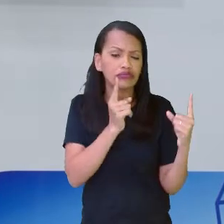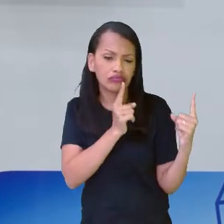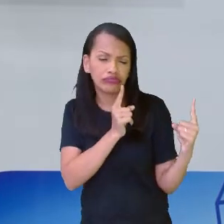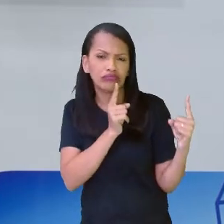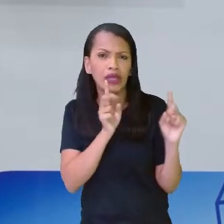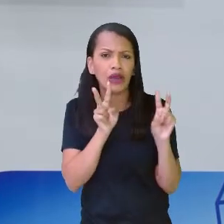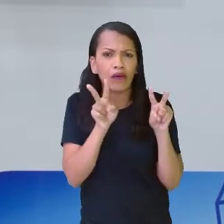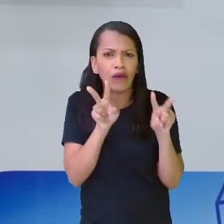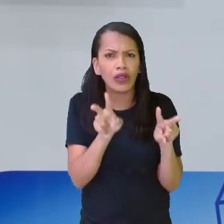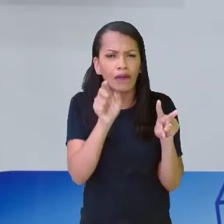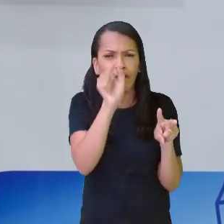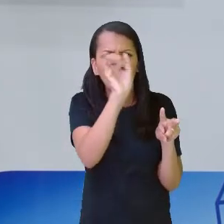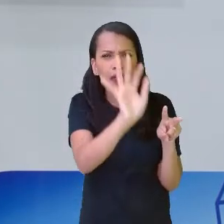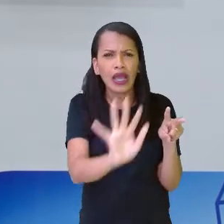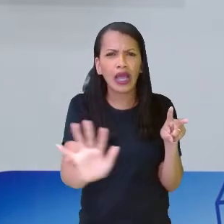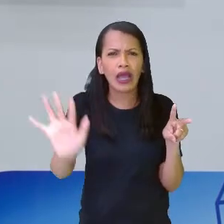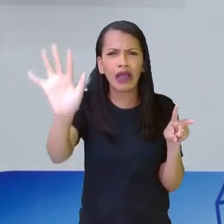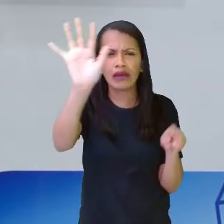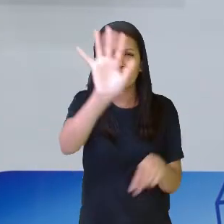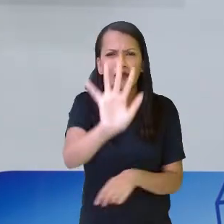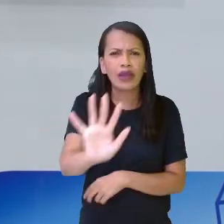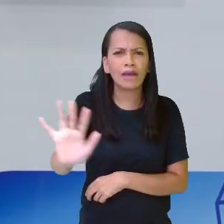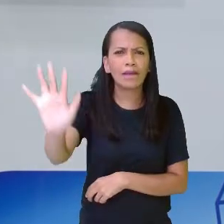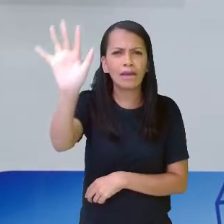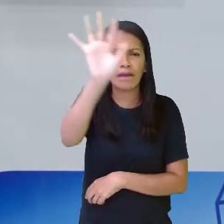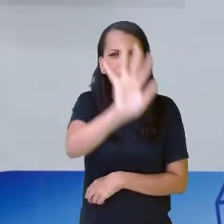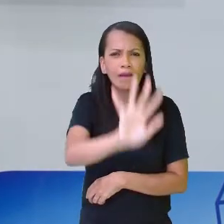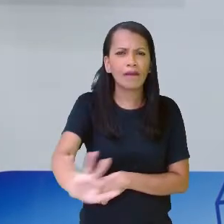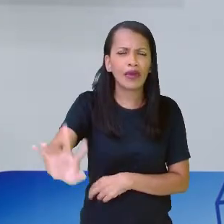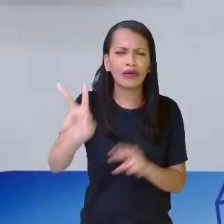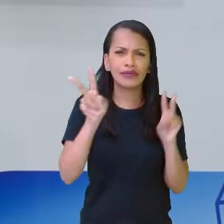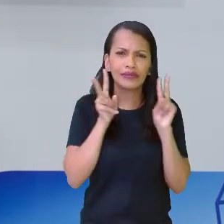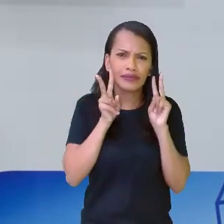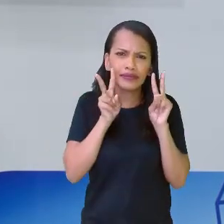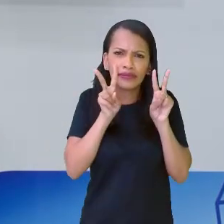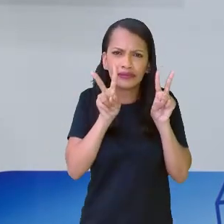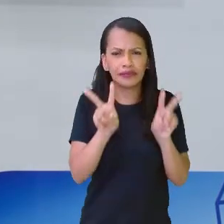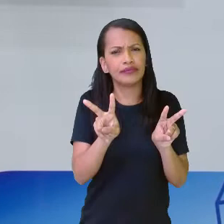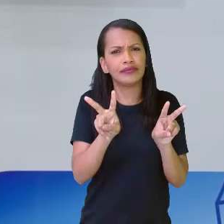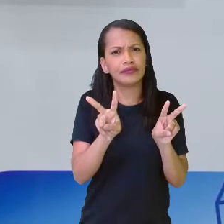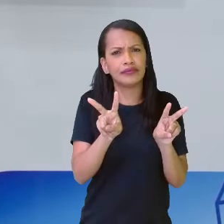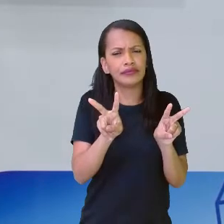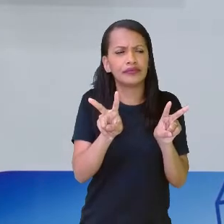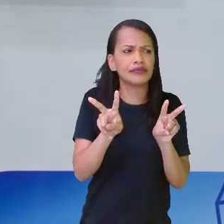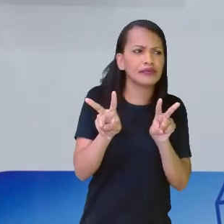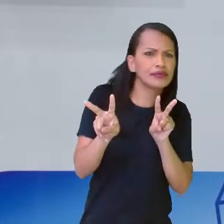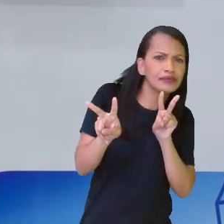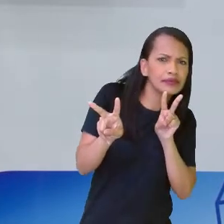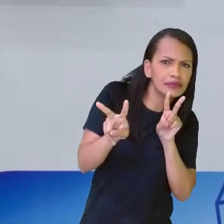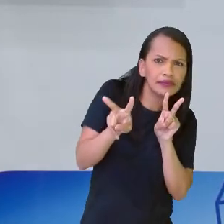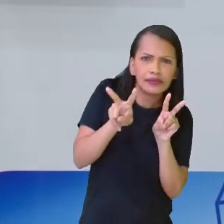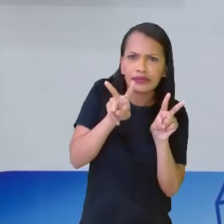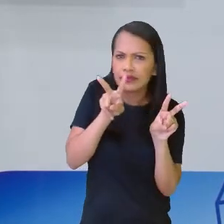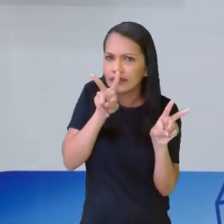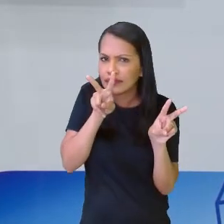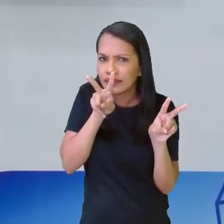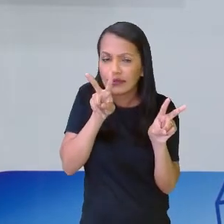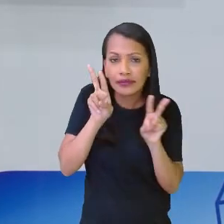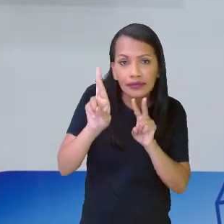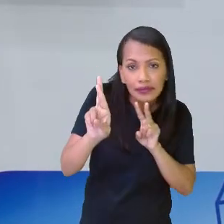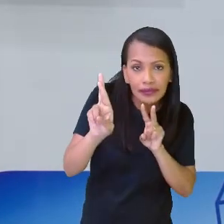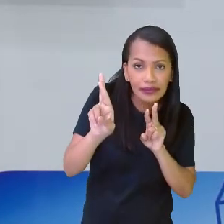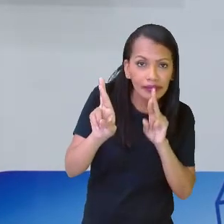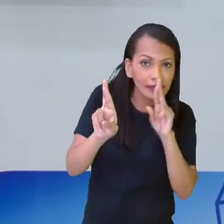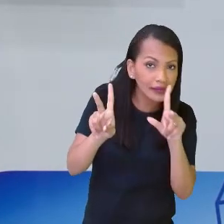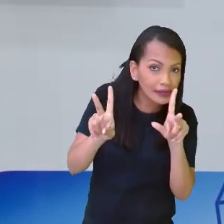fazer supostamente a representação do mesmo local. Vai ter diferenças, porque